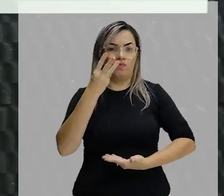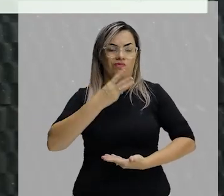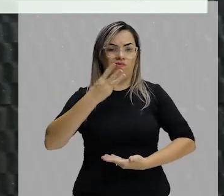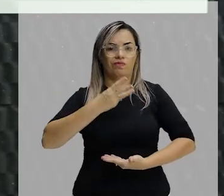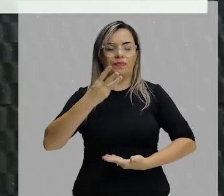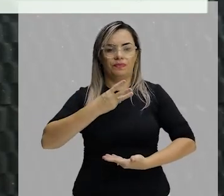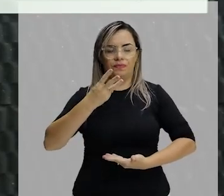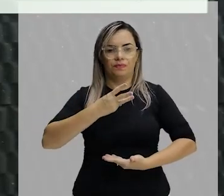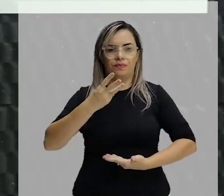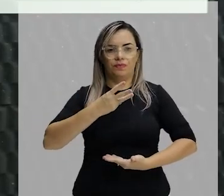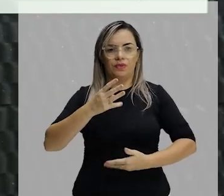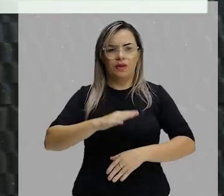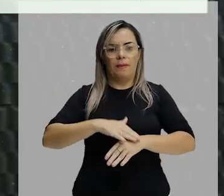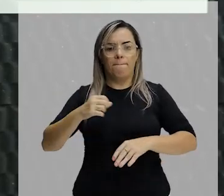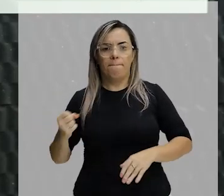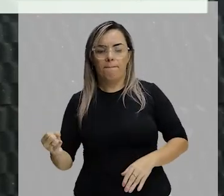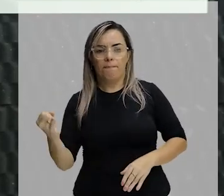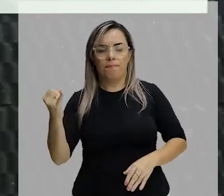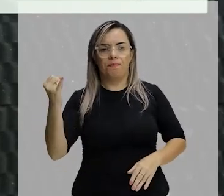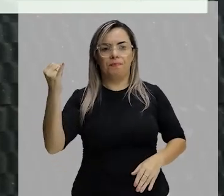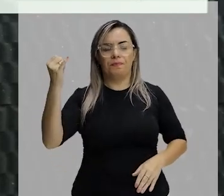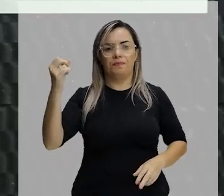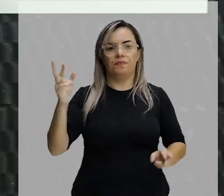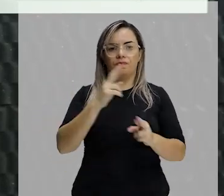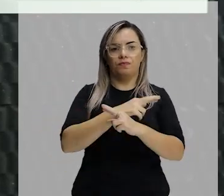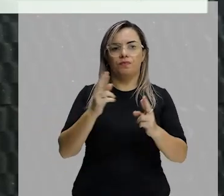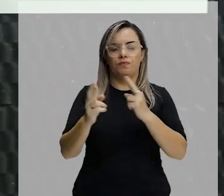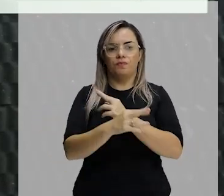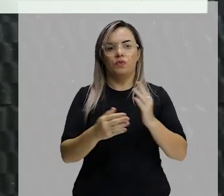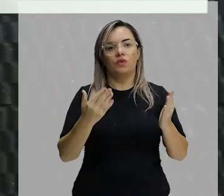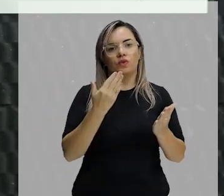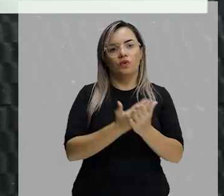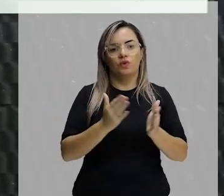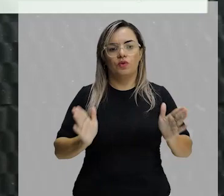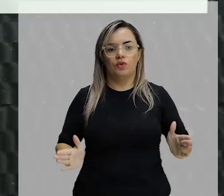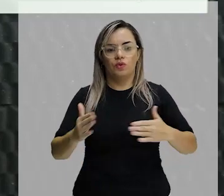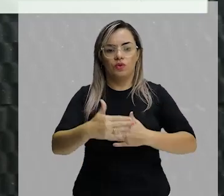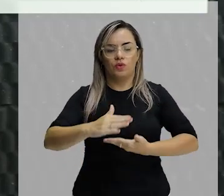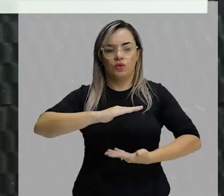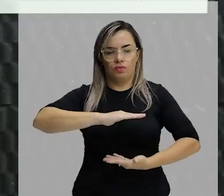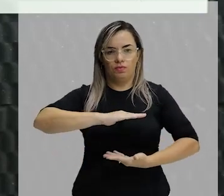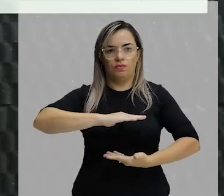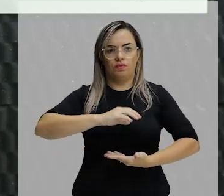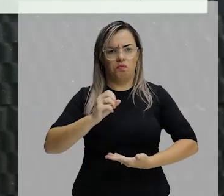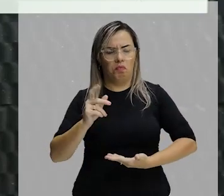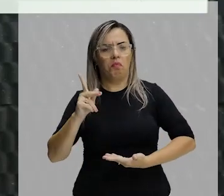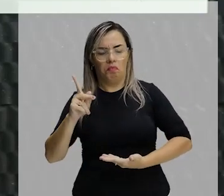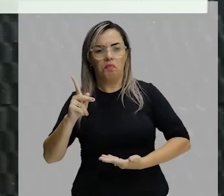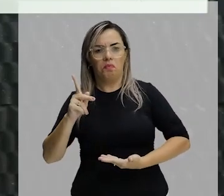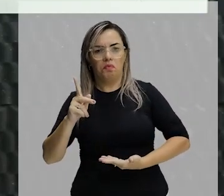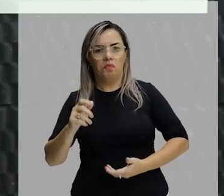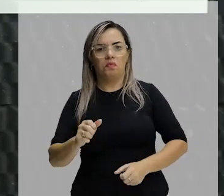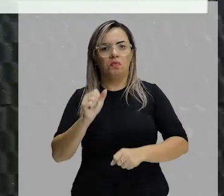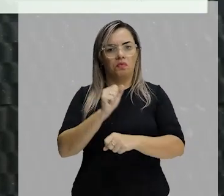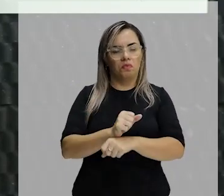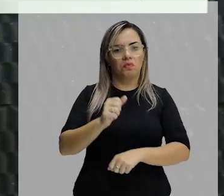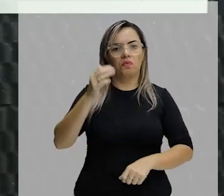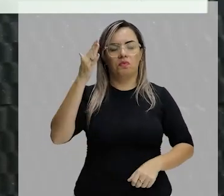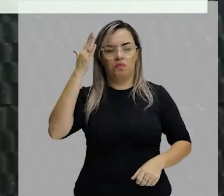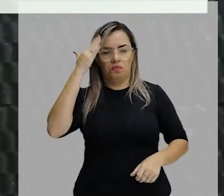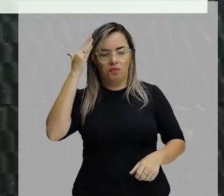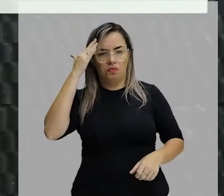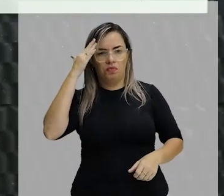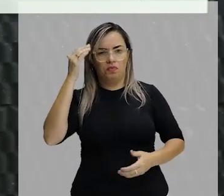coisas mais importantes em relação ao estudo do cubo. Beleza? Então, espero que tenha entendido,